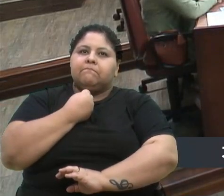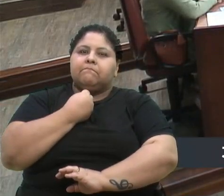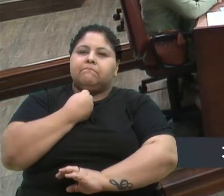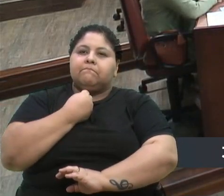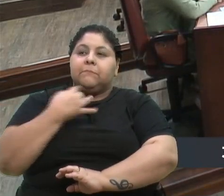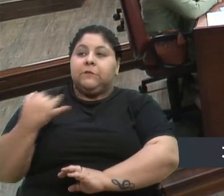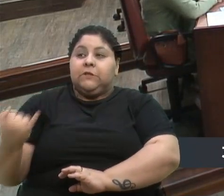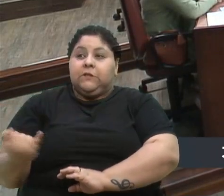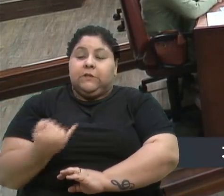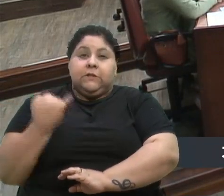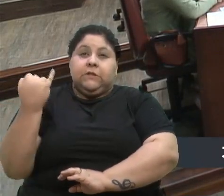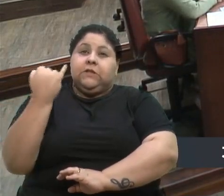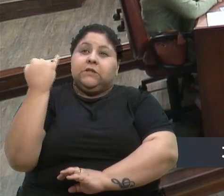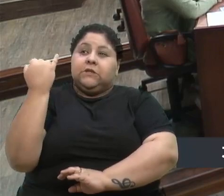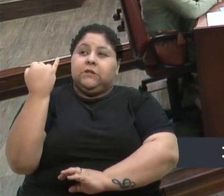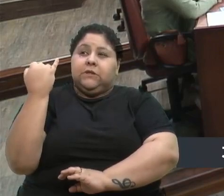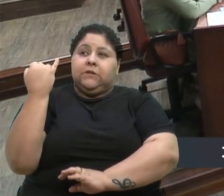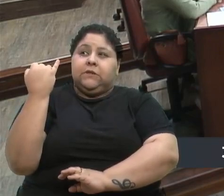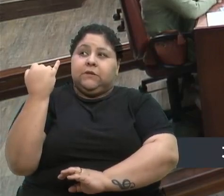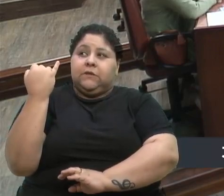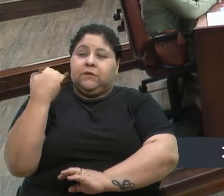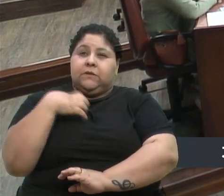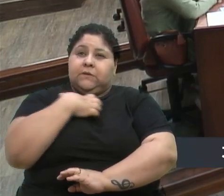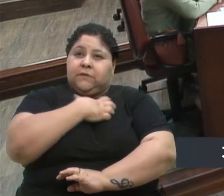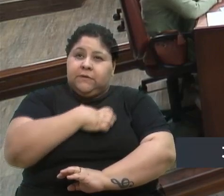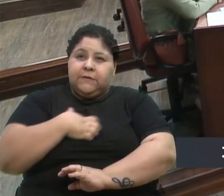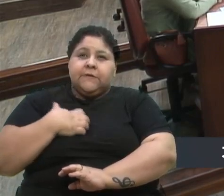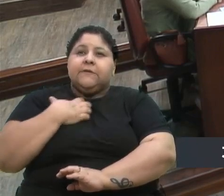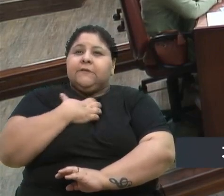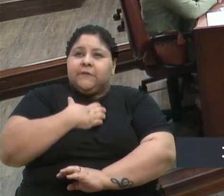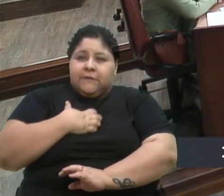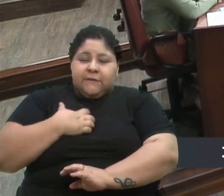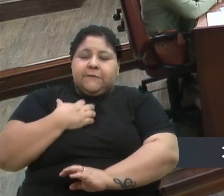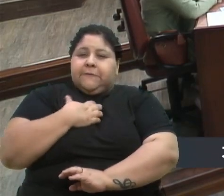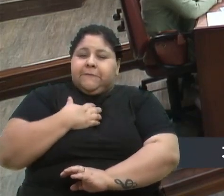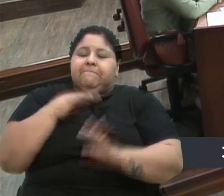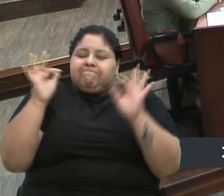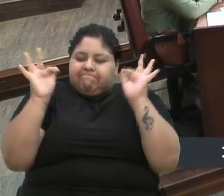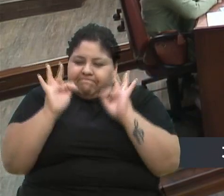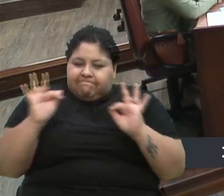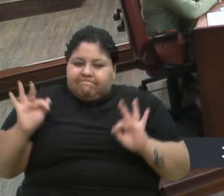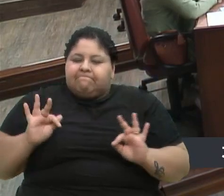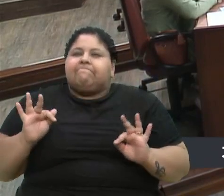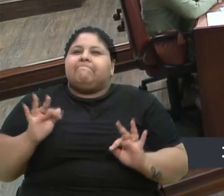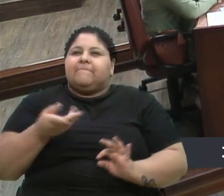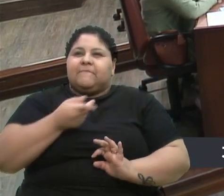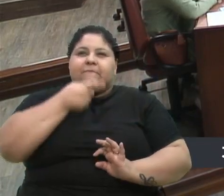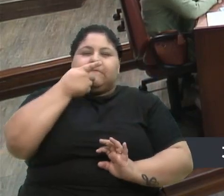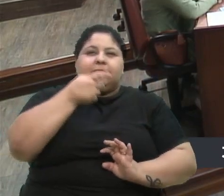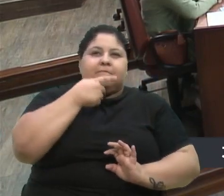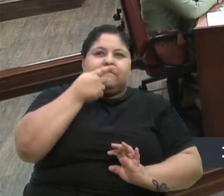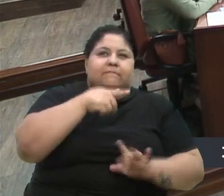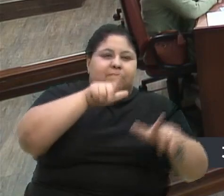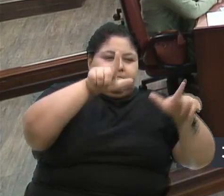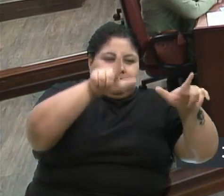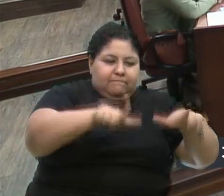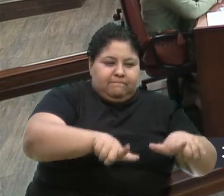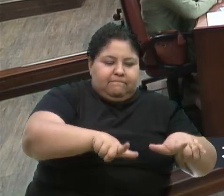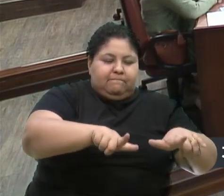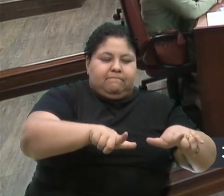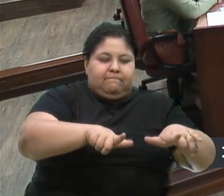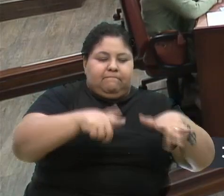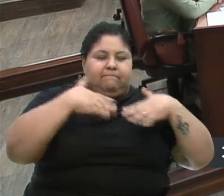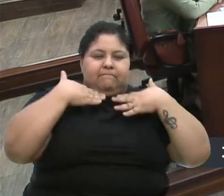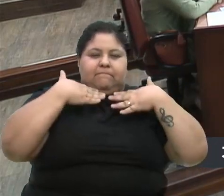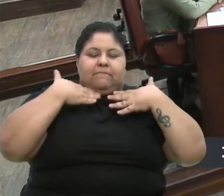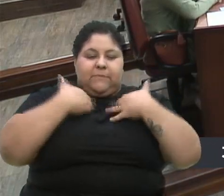extremamente importante e de uma forma satisfatória ouvir que essa pasta da Secretaria de Desenvolvimento